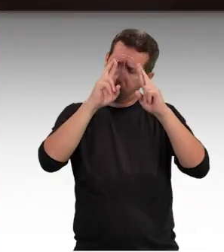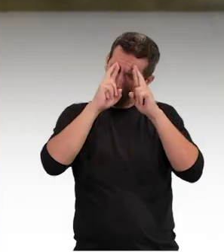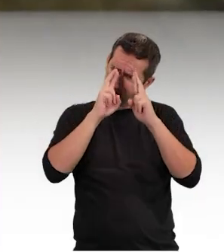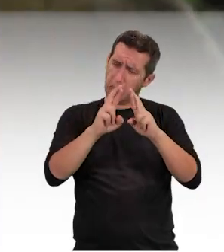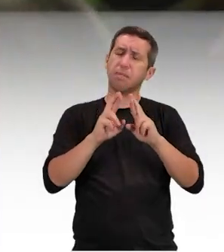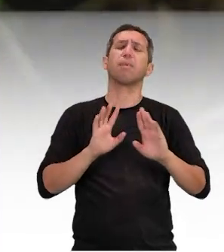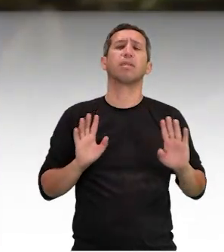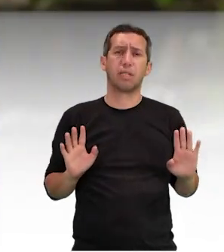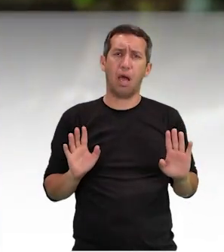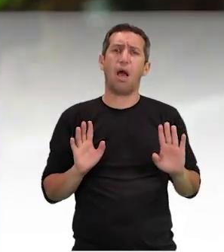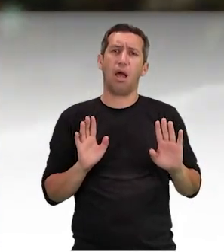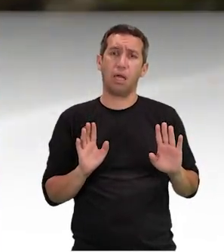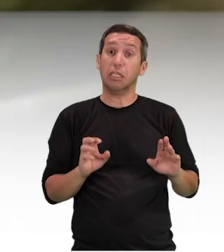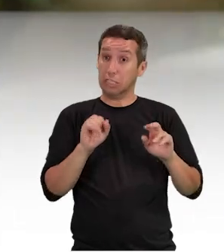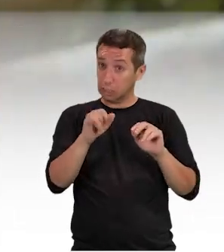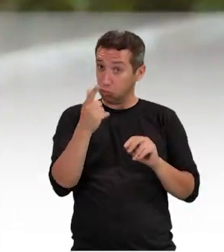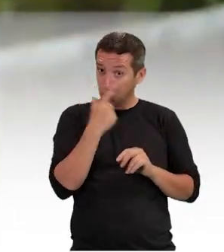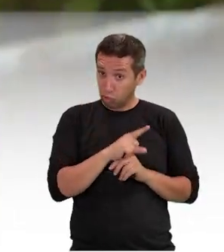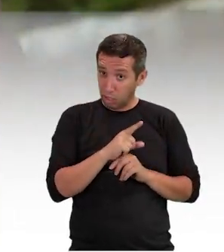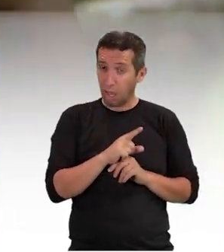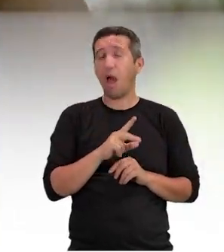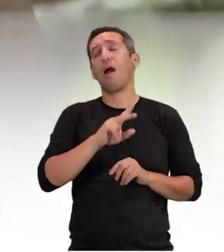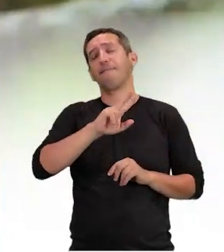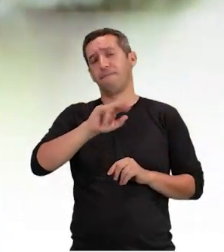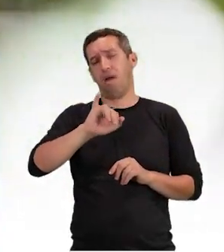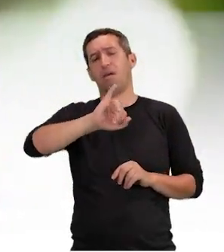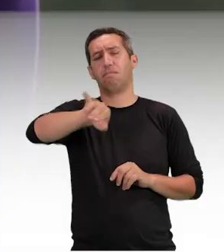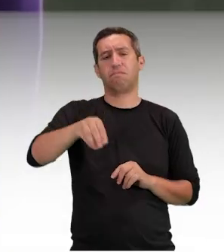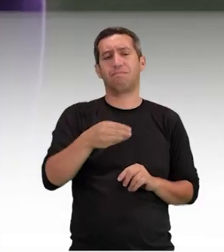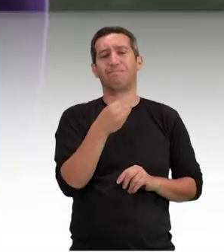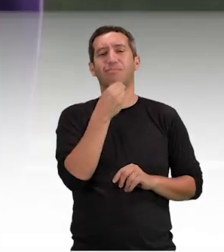assim vamos ter uma oportunidade de